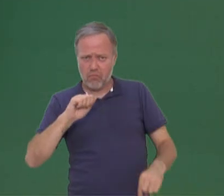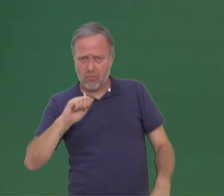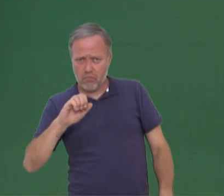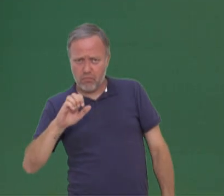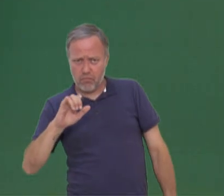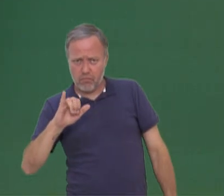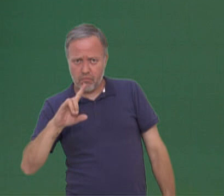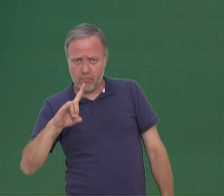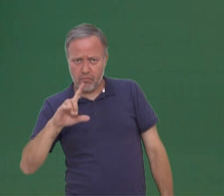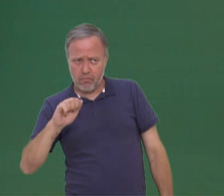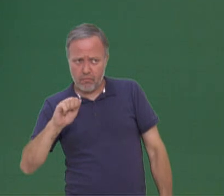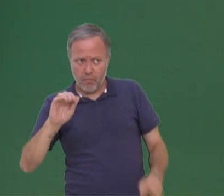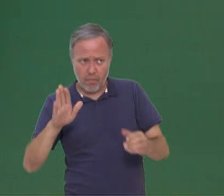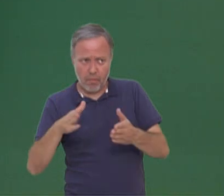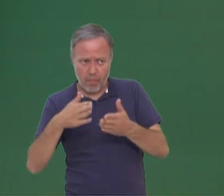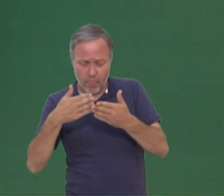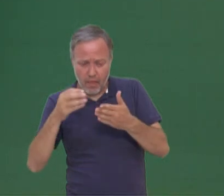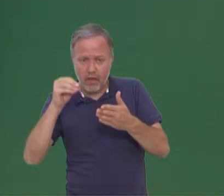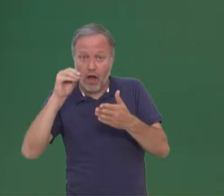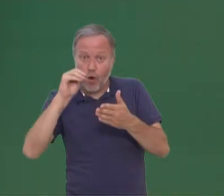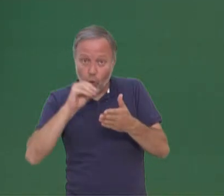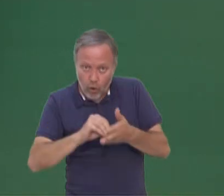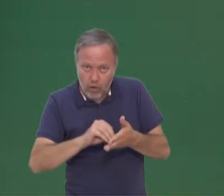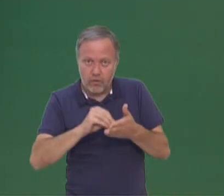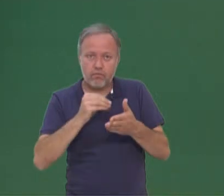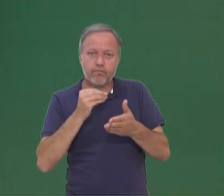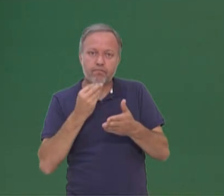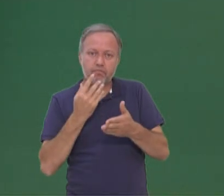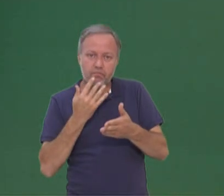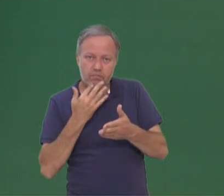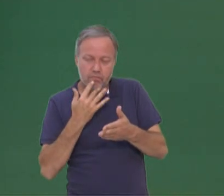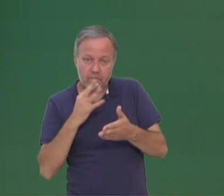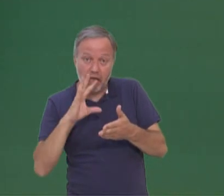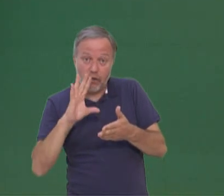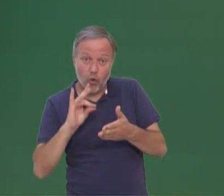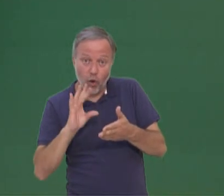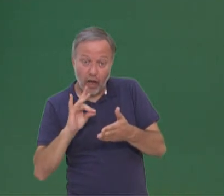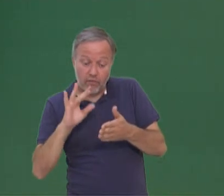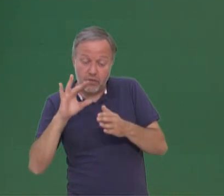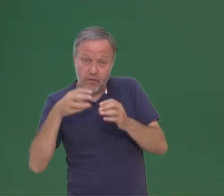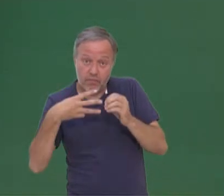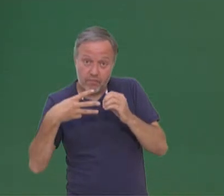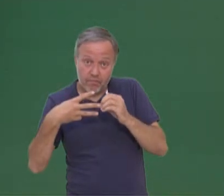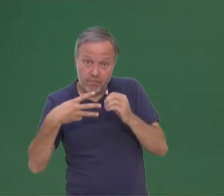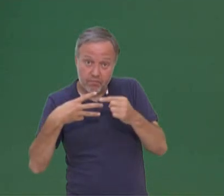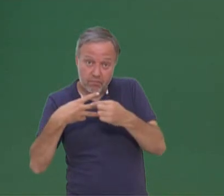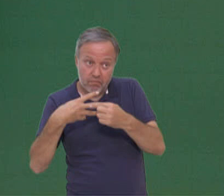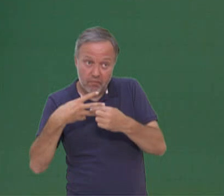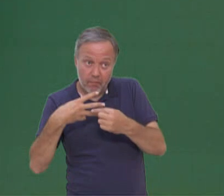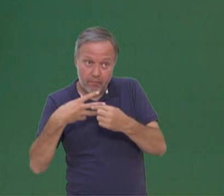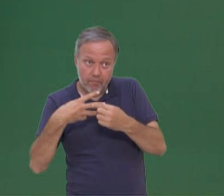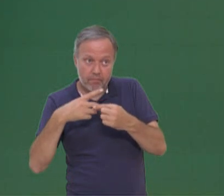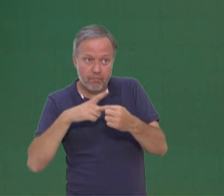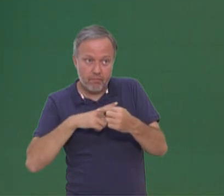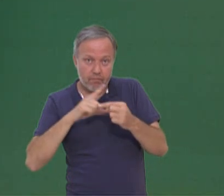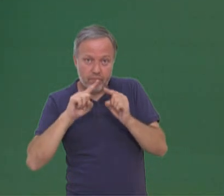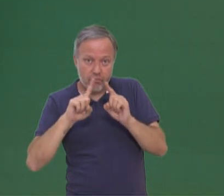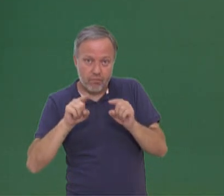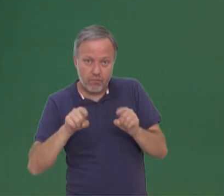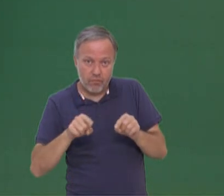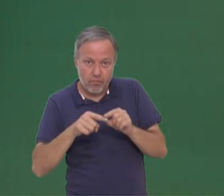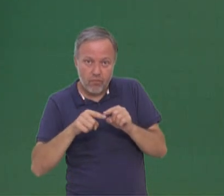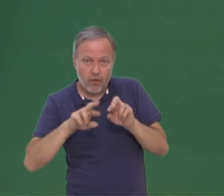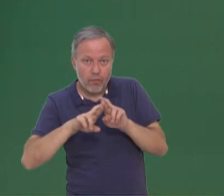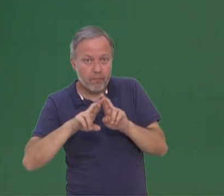ela só aparecia quando ele colocava corantes que grudavam em substâncias ácidas, mas essa mancha tinha formatos